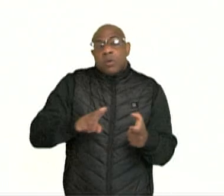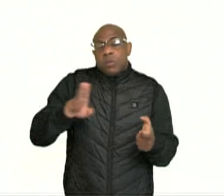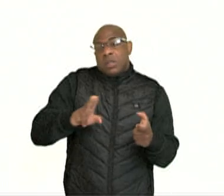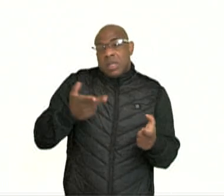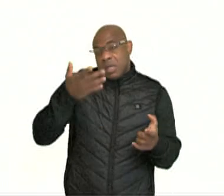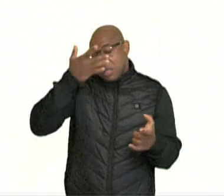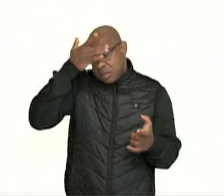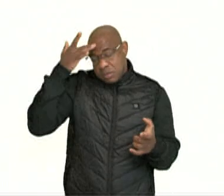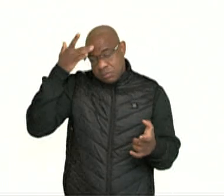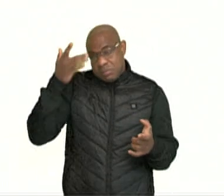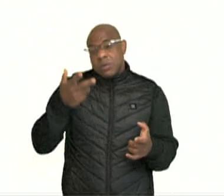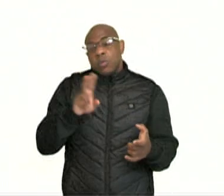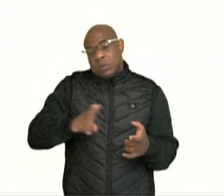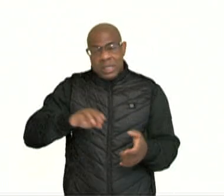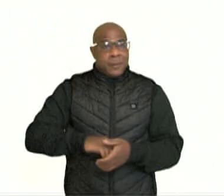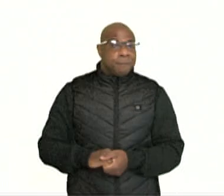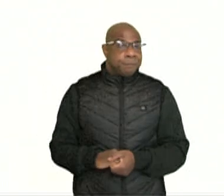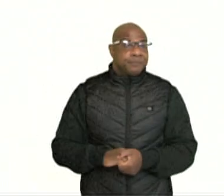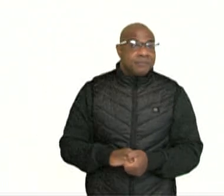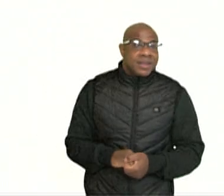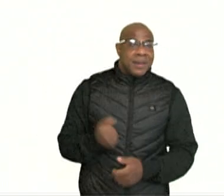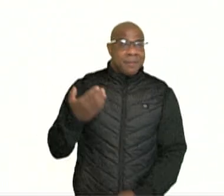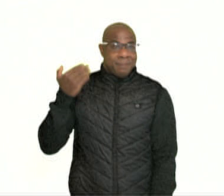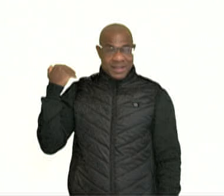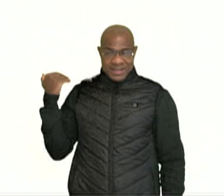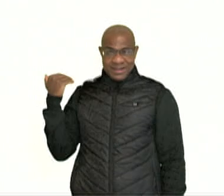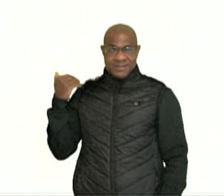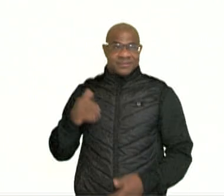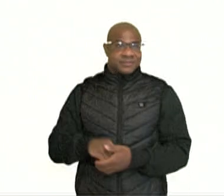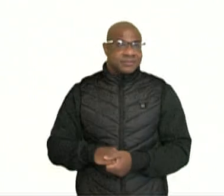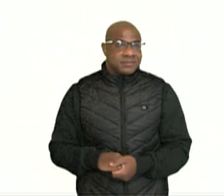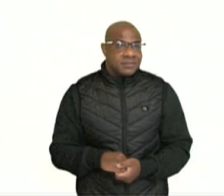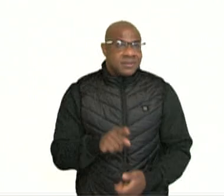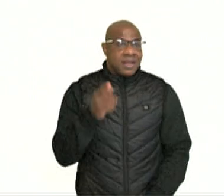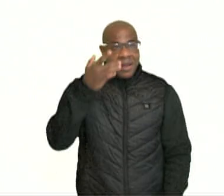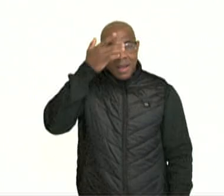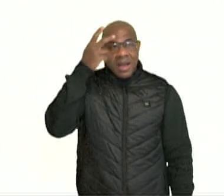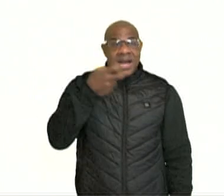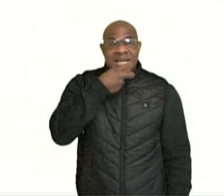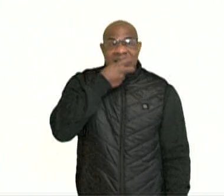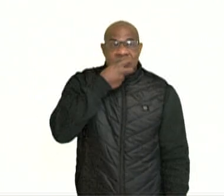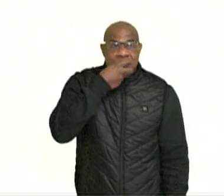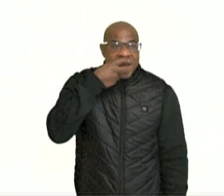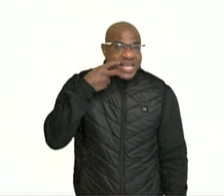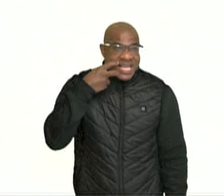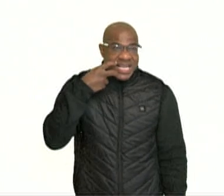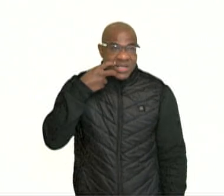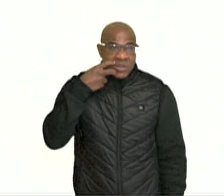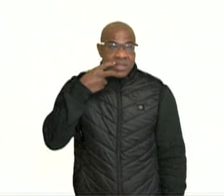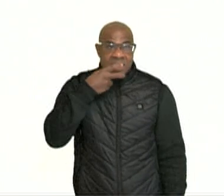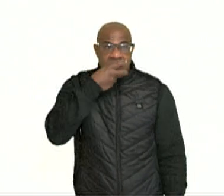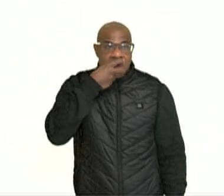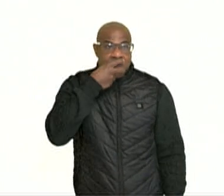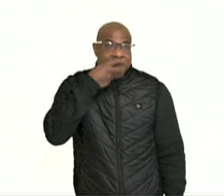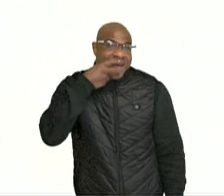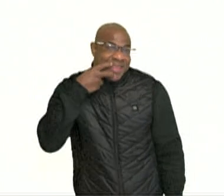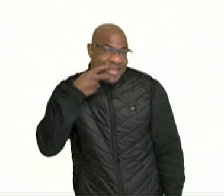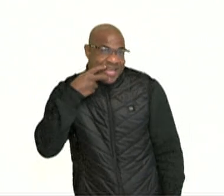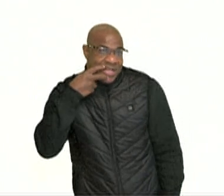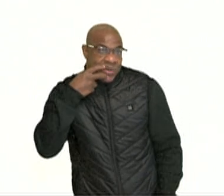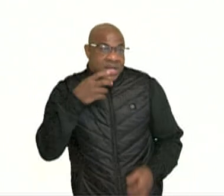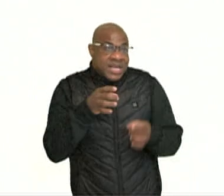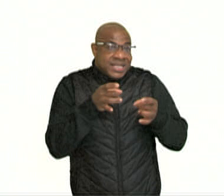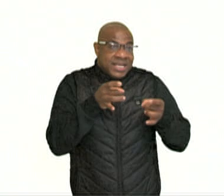passado. Quando mais pessoas começaram a usar? Marca temporal. Então, aqui eu tenho uma oração